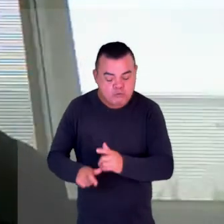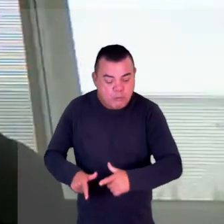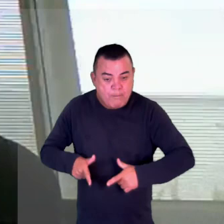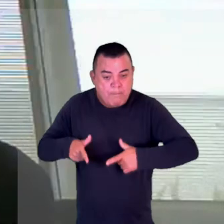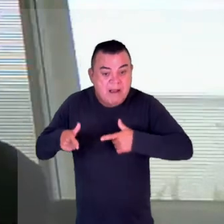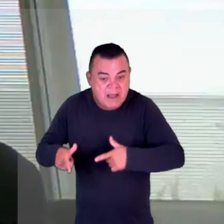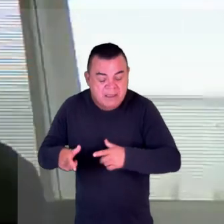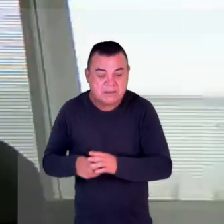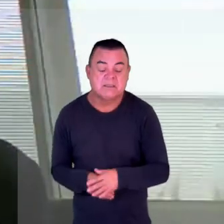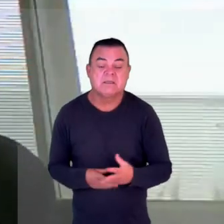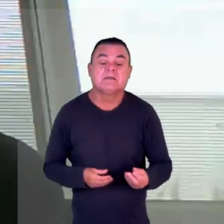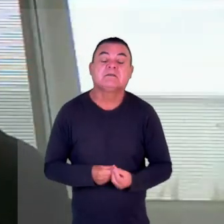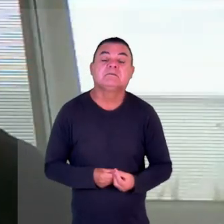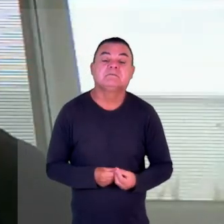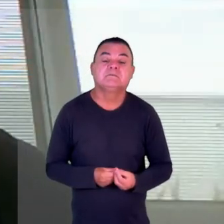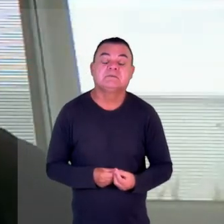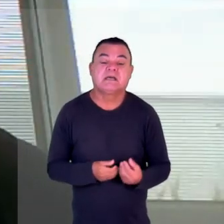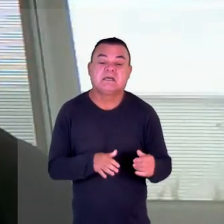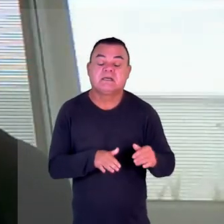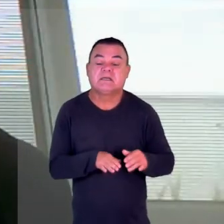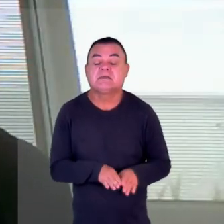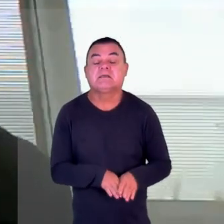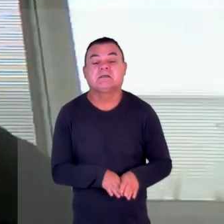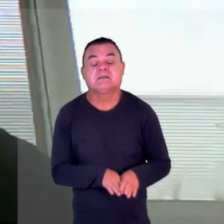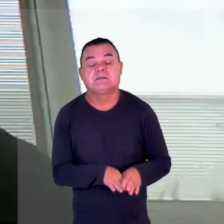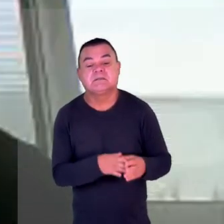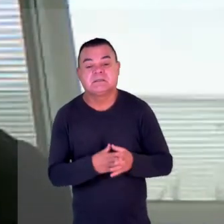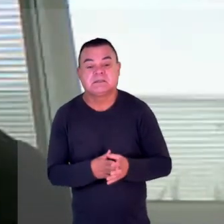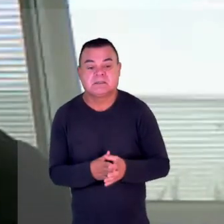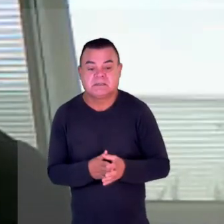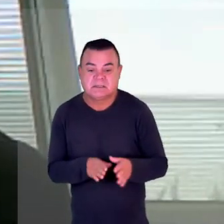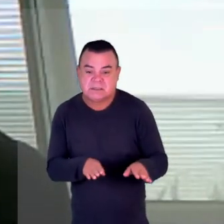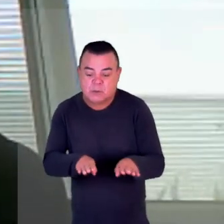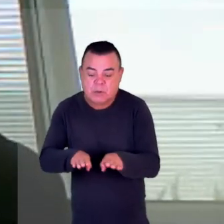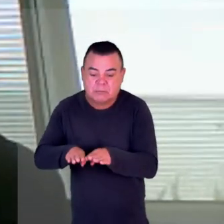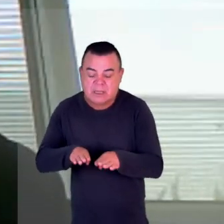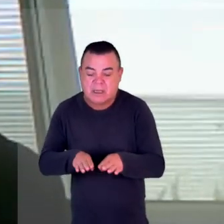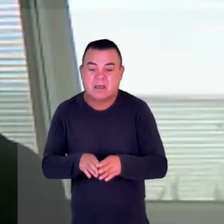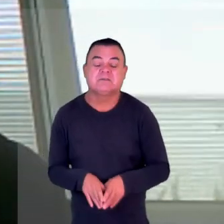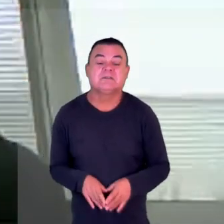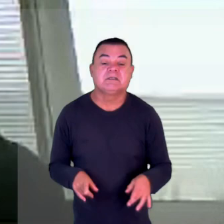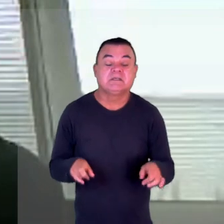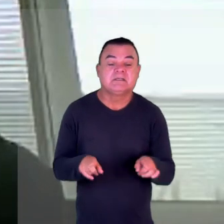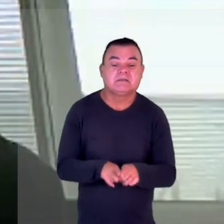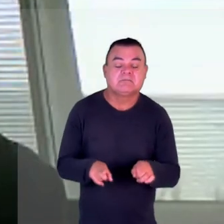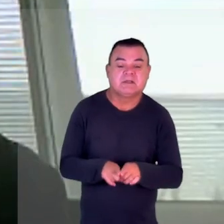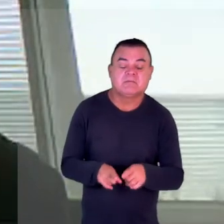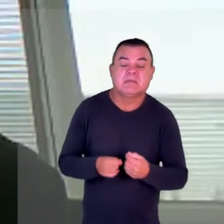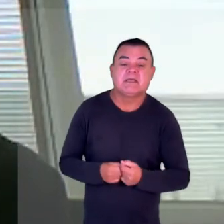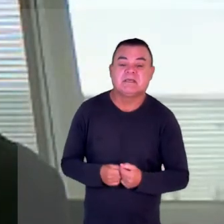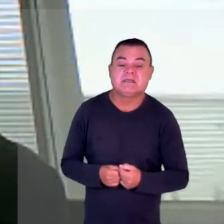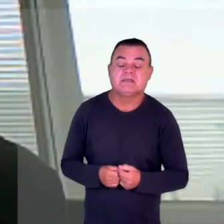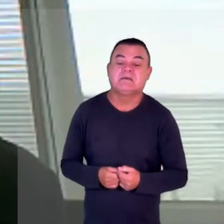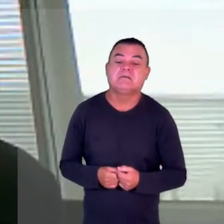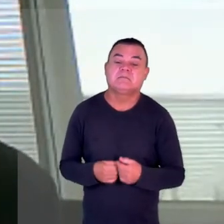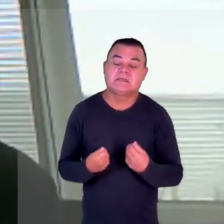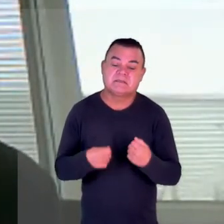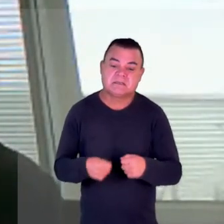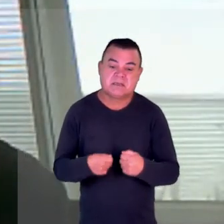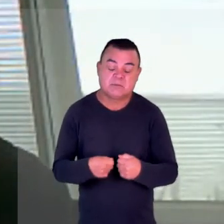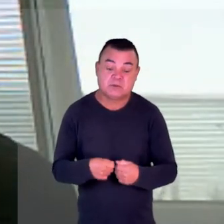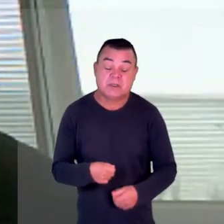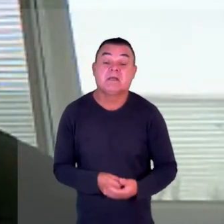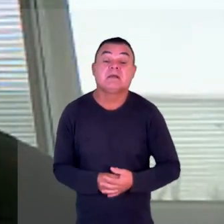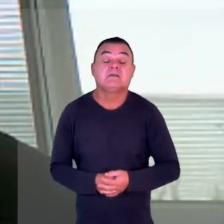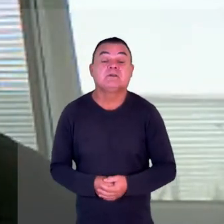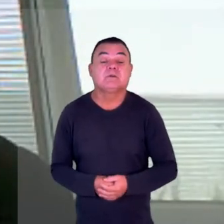de eh eh de políticas públicas que possam né ao menos eh dar eh o